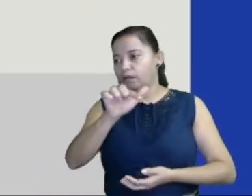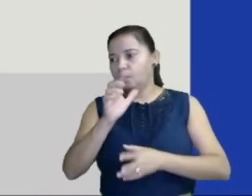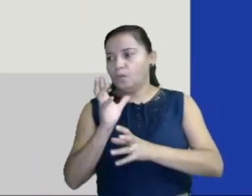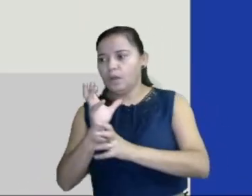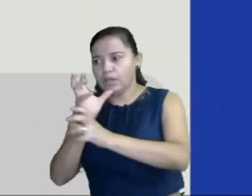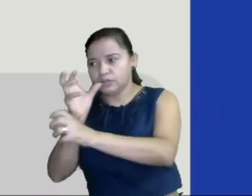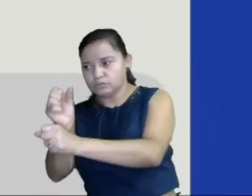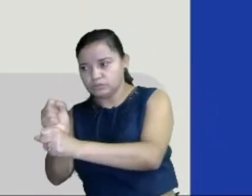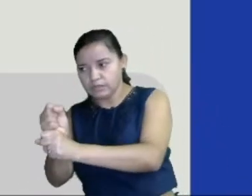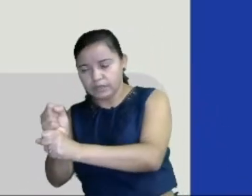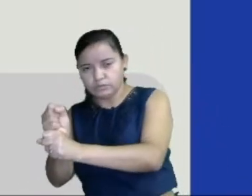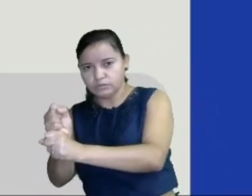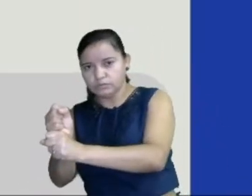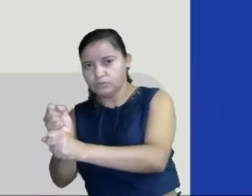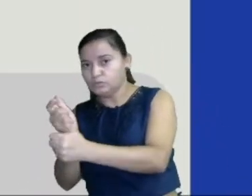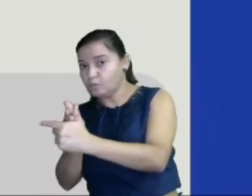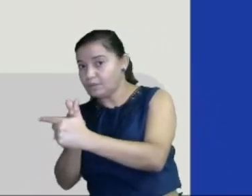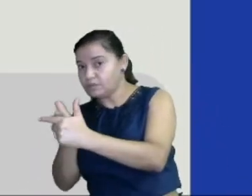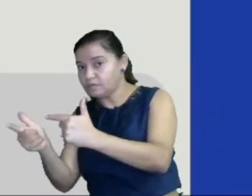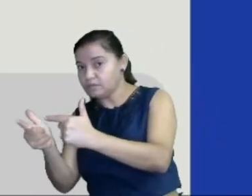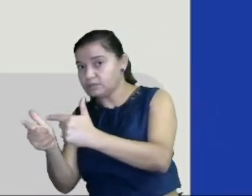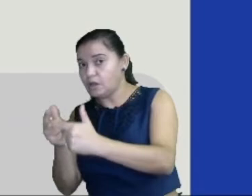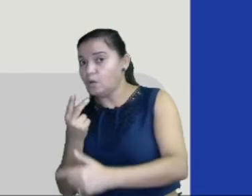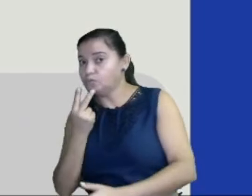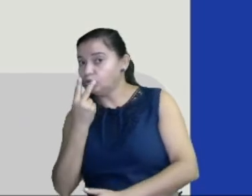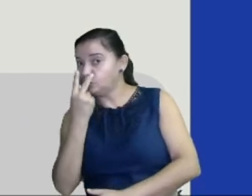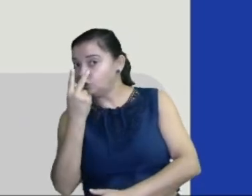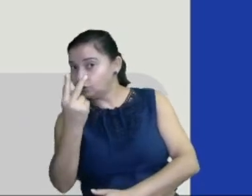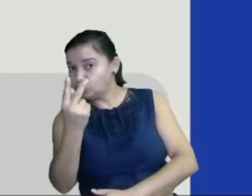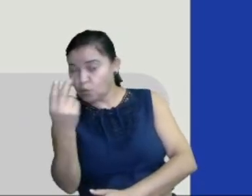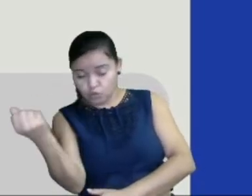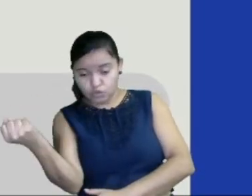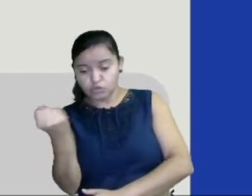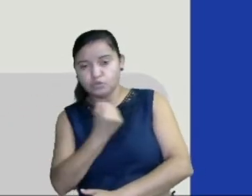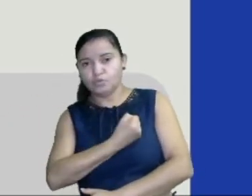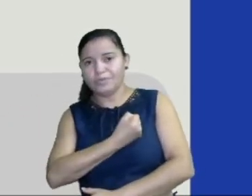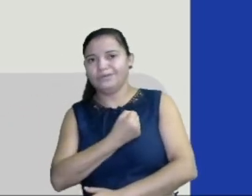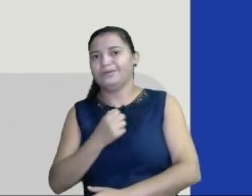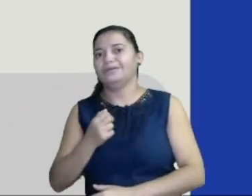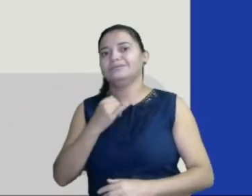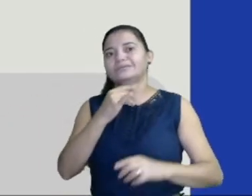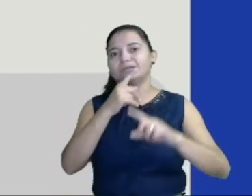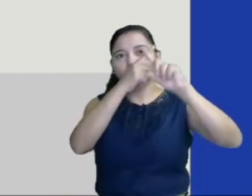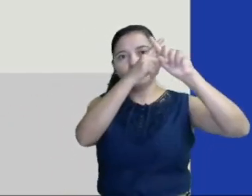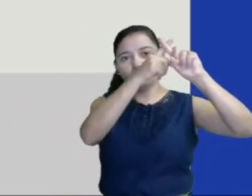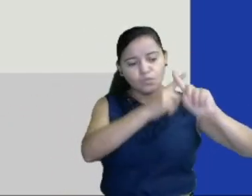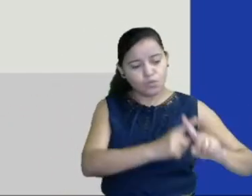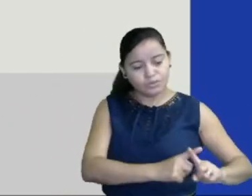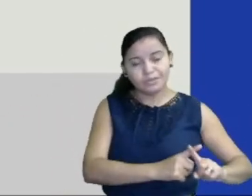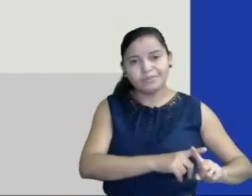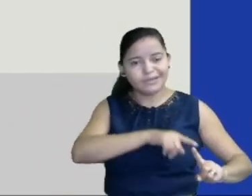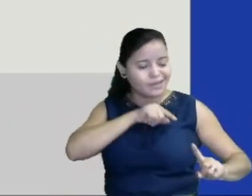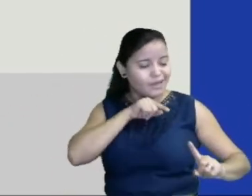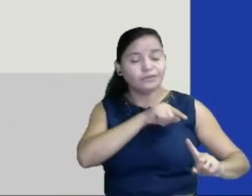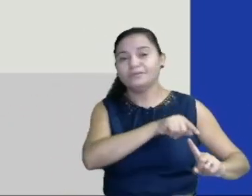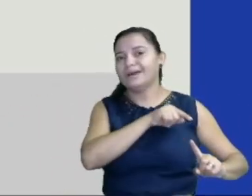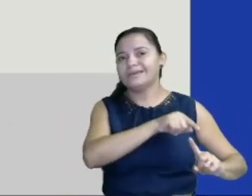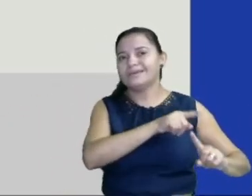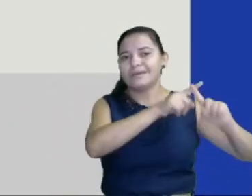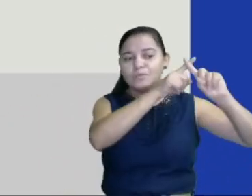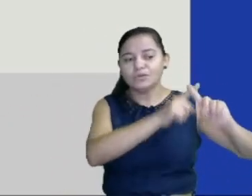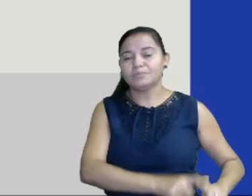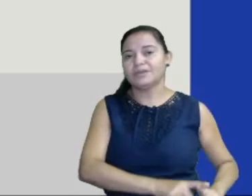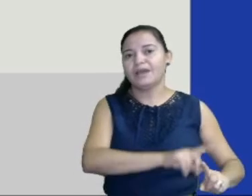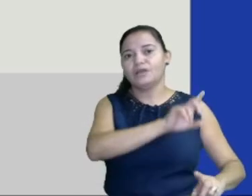de uma divisão de dois números né naturais se multiplicarmos somente um dividendo por